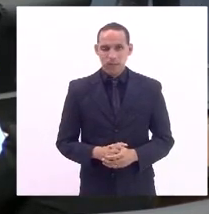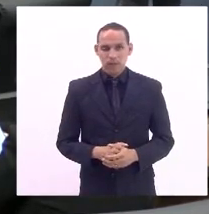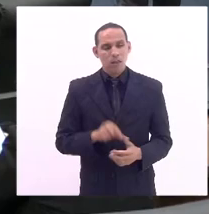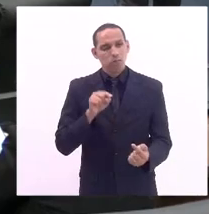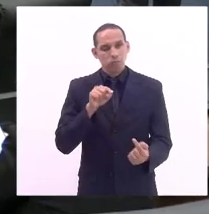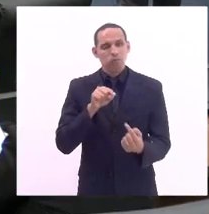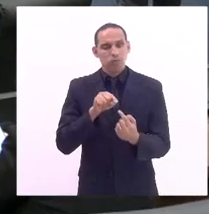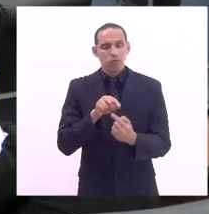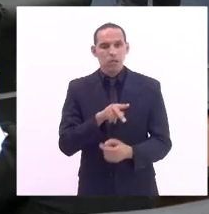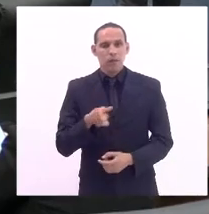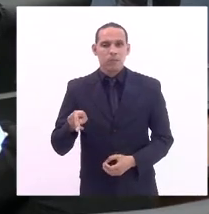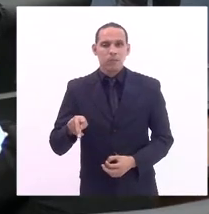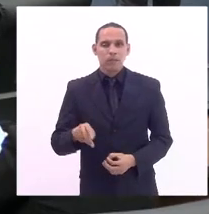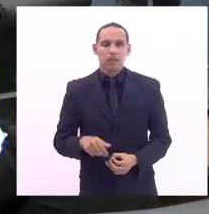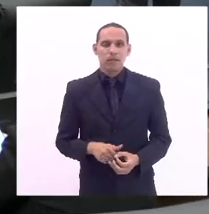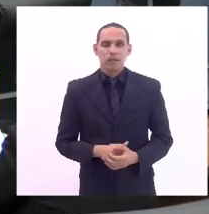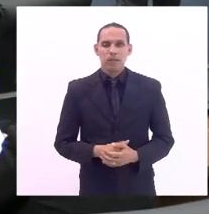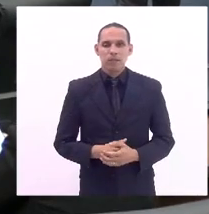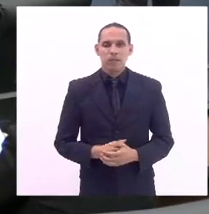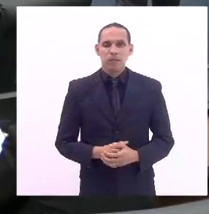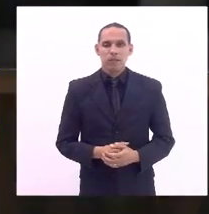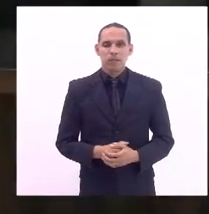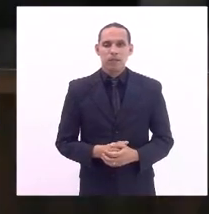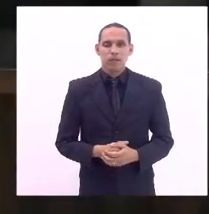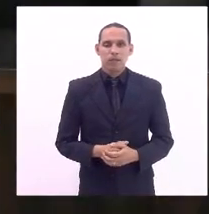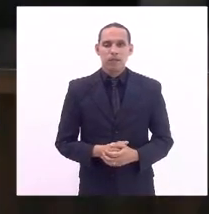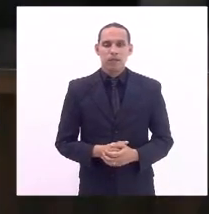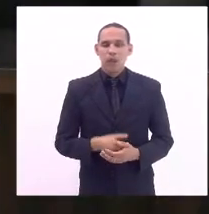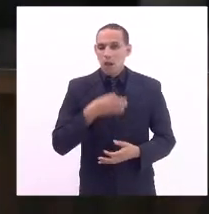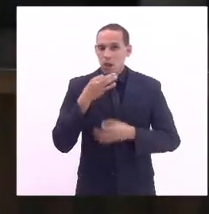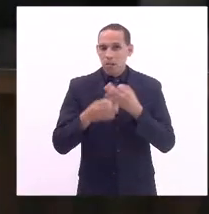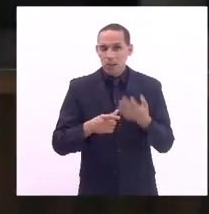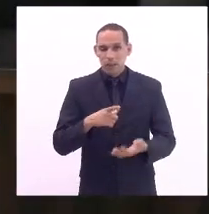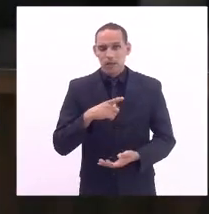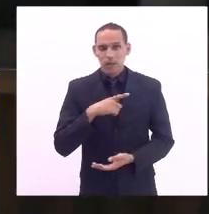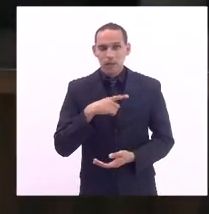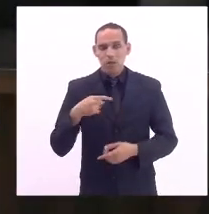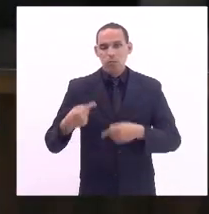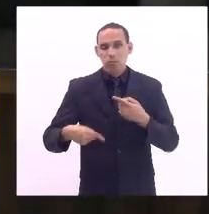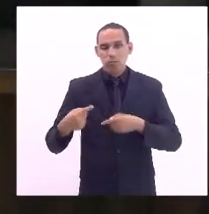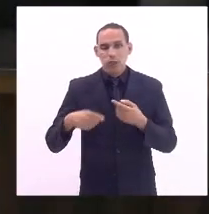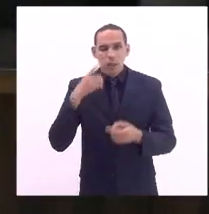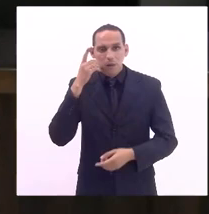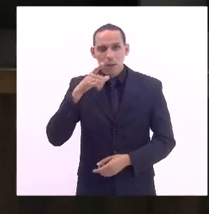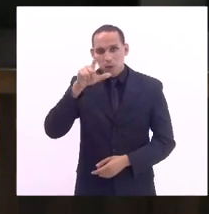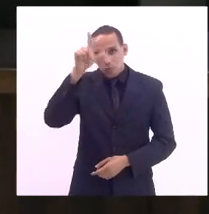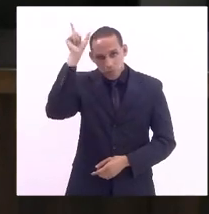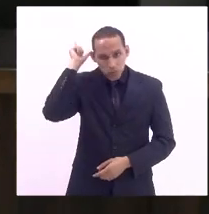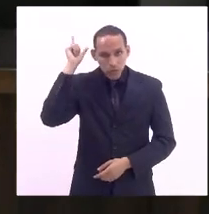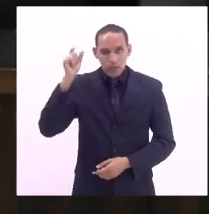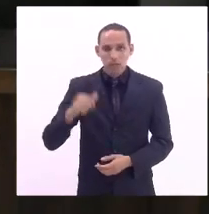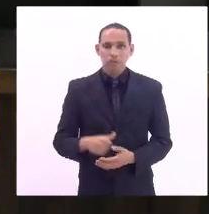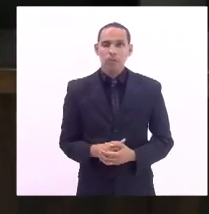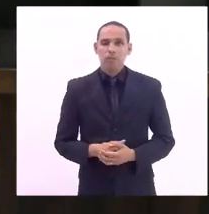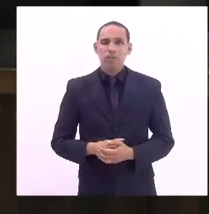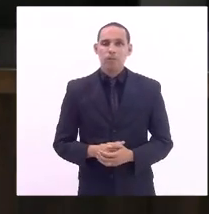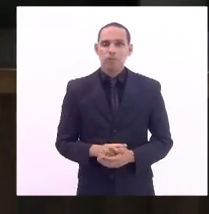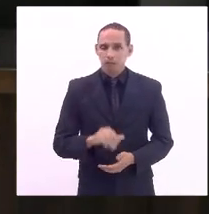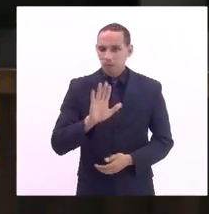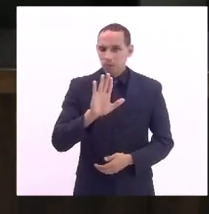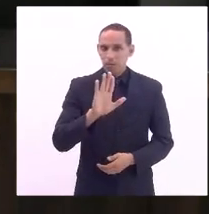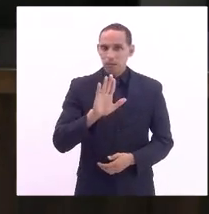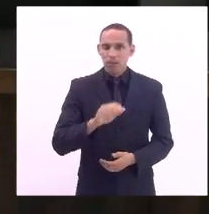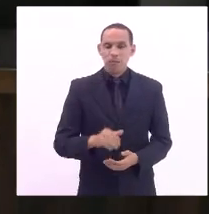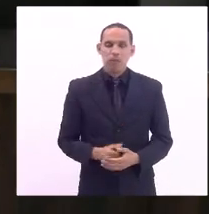Parecer favorável, presidente. Com os pareceres emitidos em discussão para discutir o deputado Luiz. Pode discutir, presidente. Um instante só, vamos